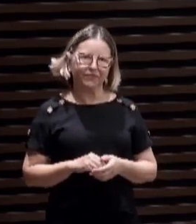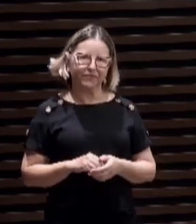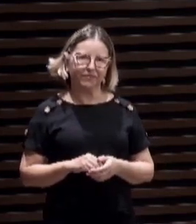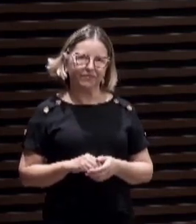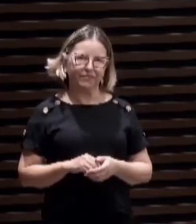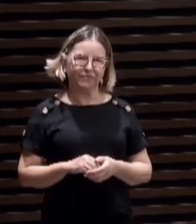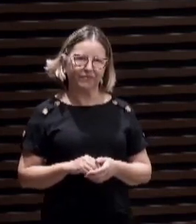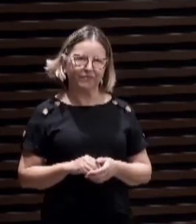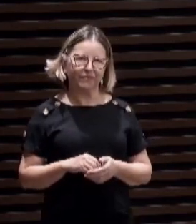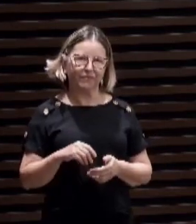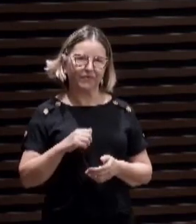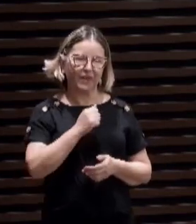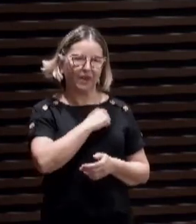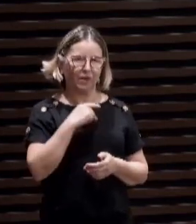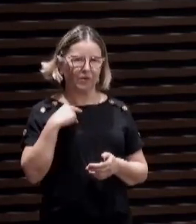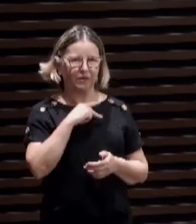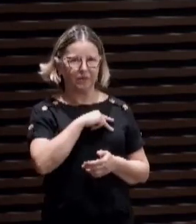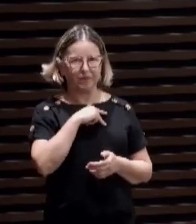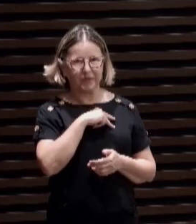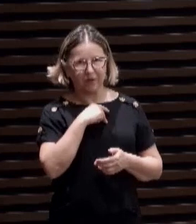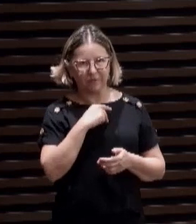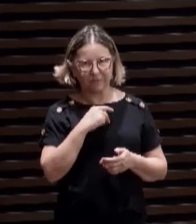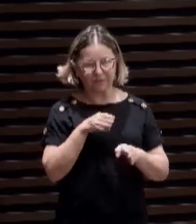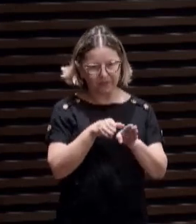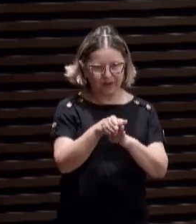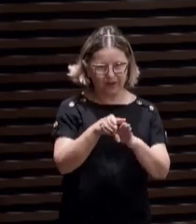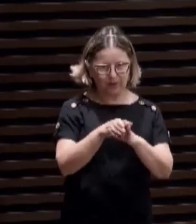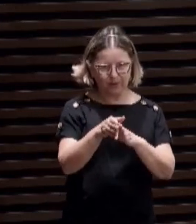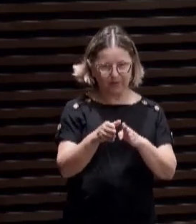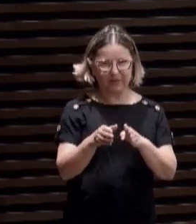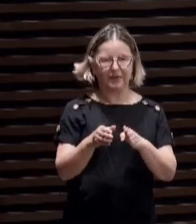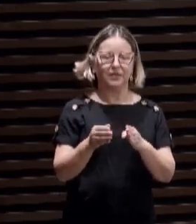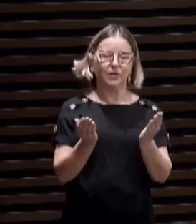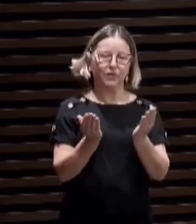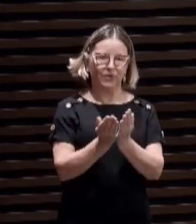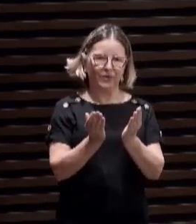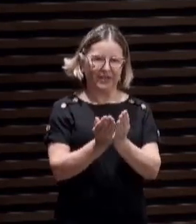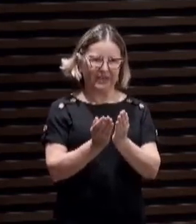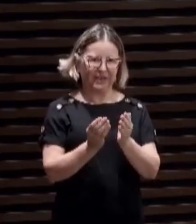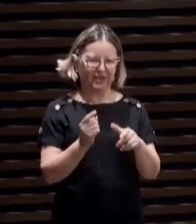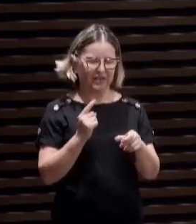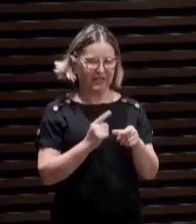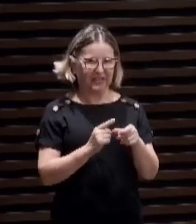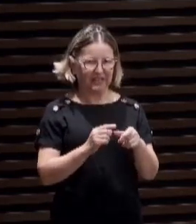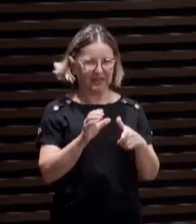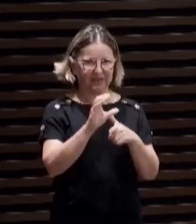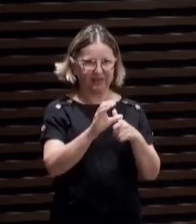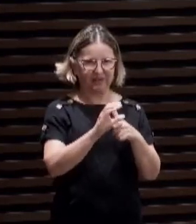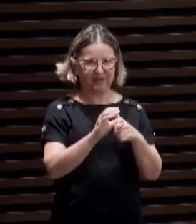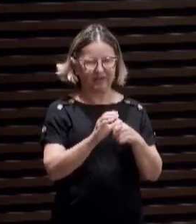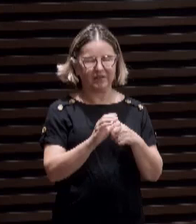E o apóstolo Paulo, ele está exortando a igreja de Corinto de que cada